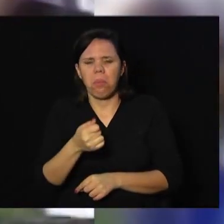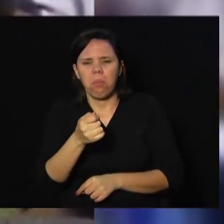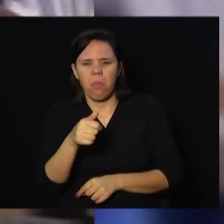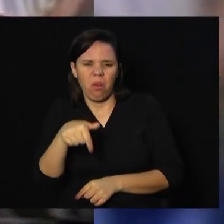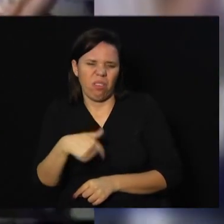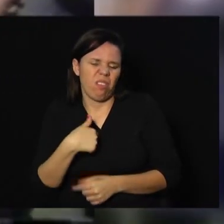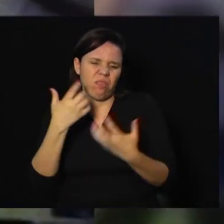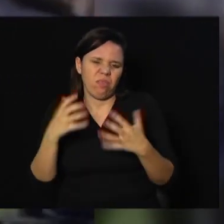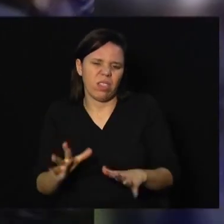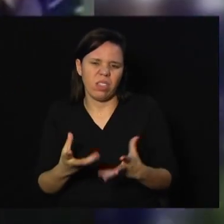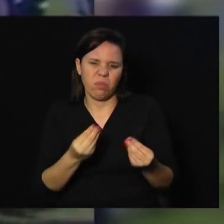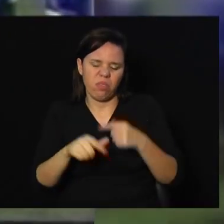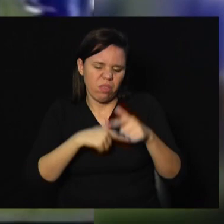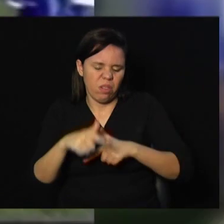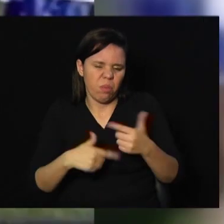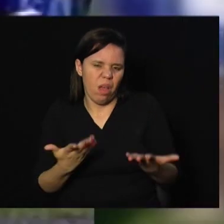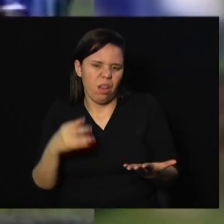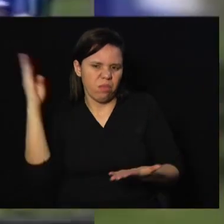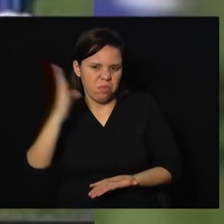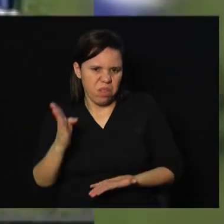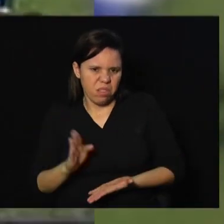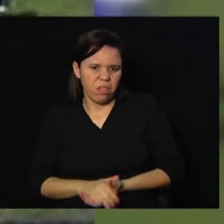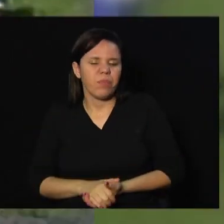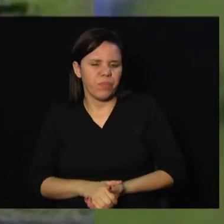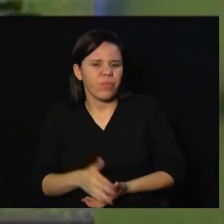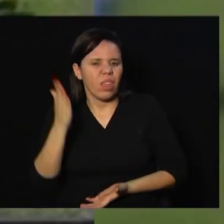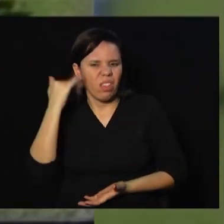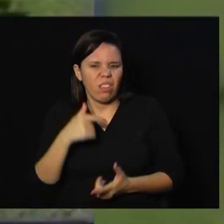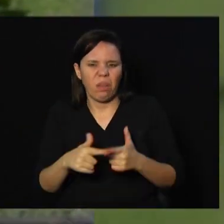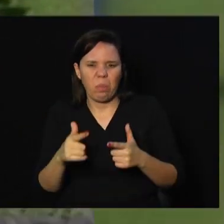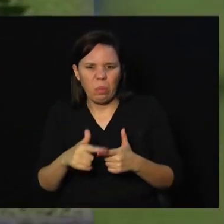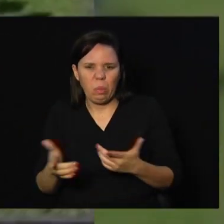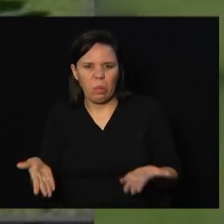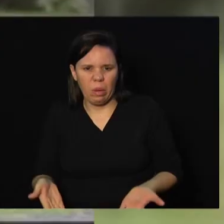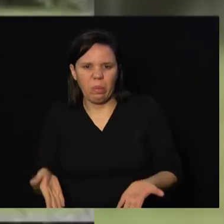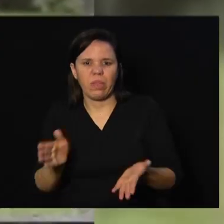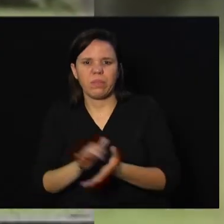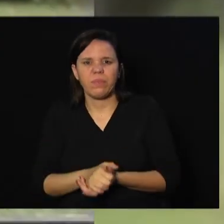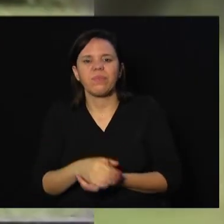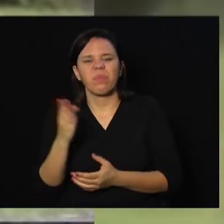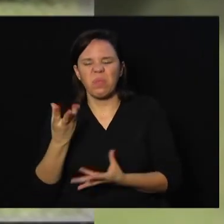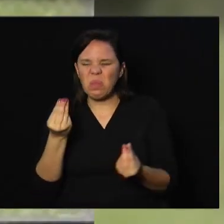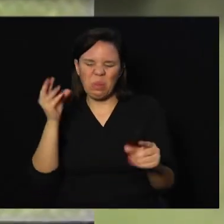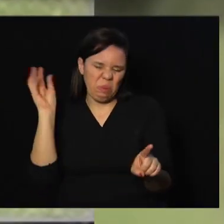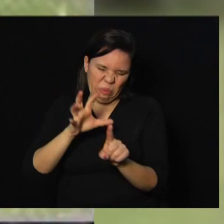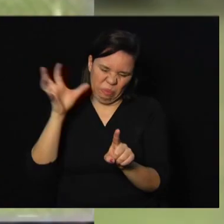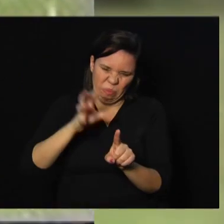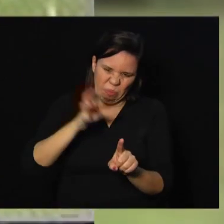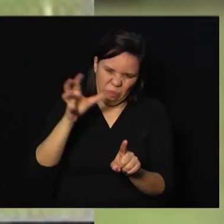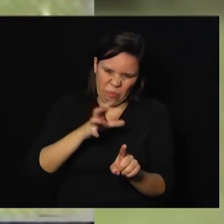também não quis trabalhar no Brasil. Eu sei do problema que da pressão que o